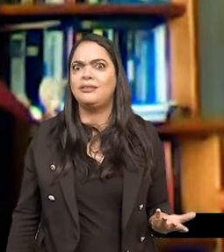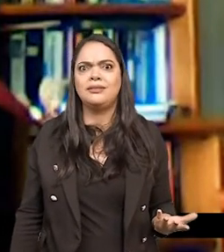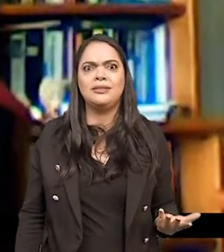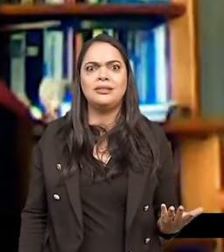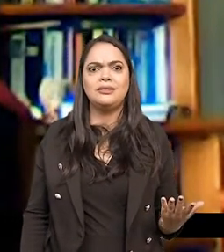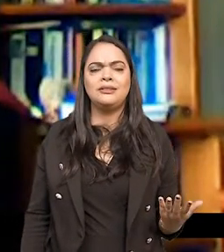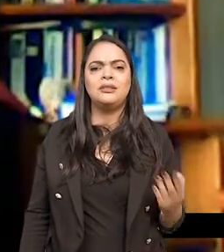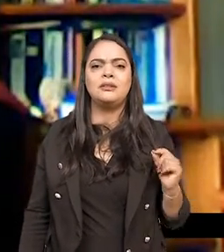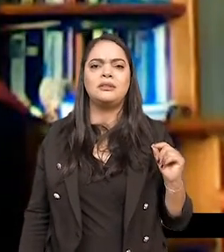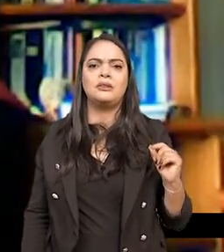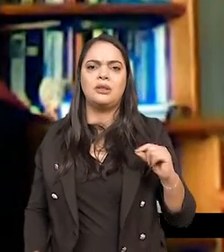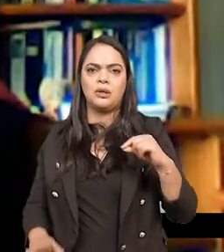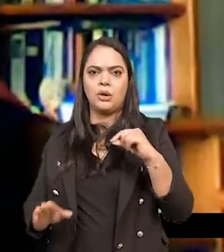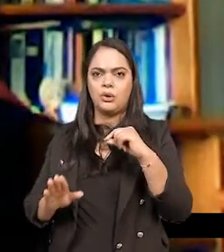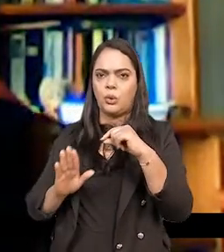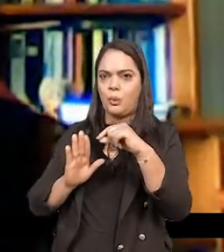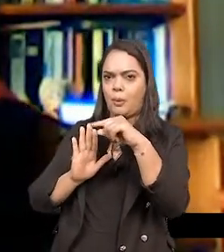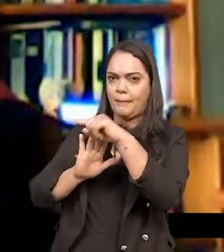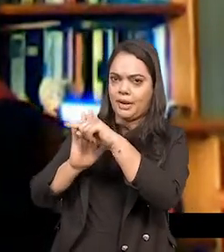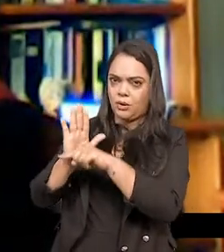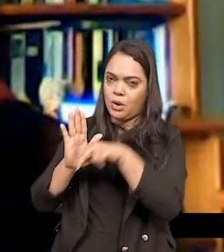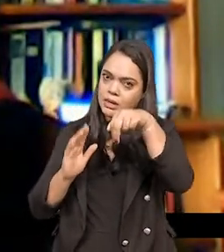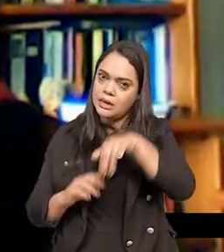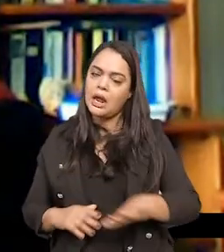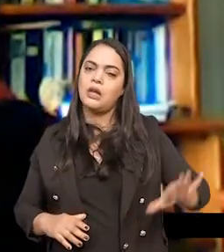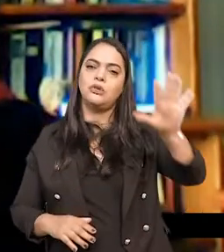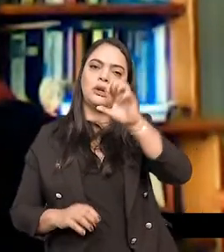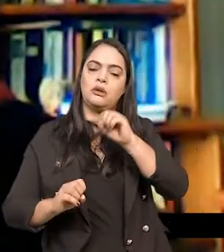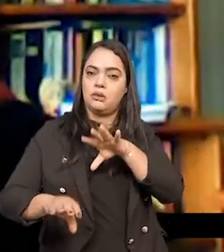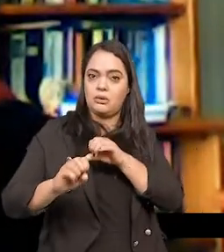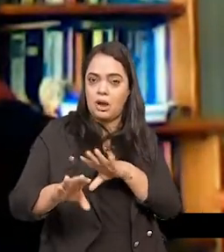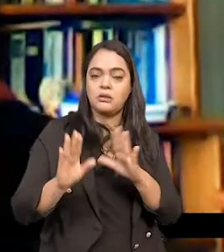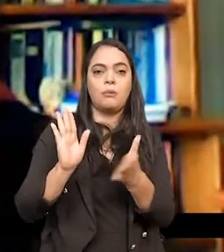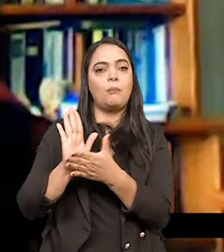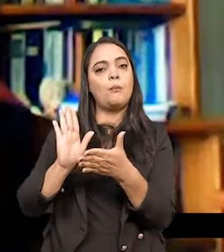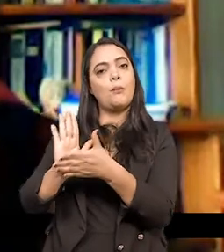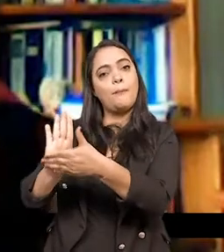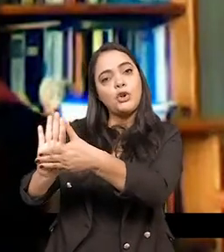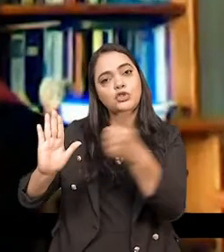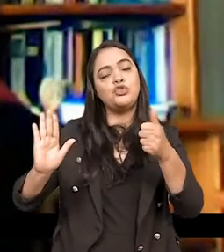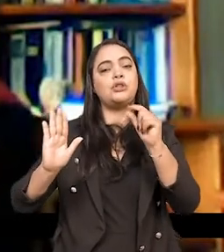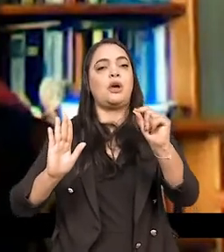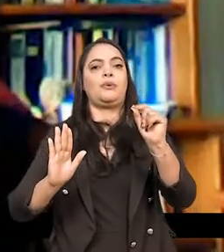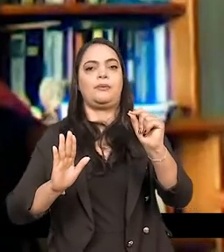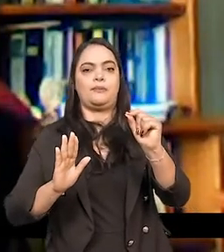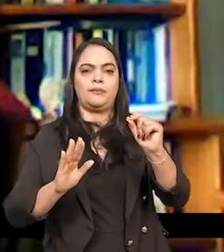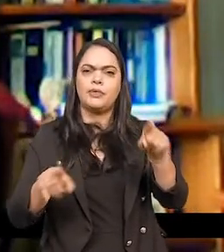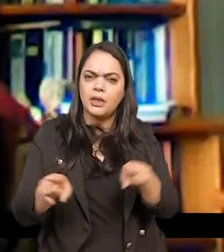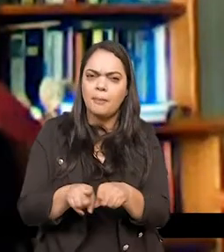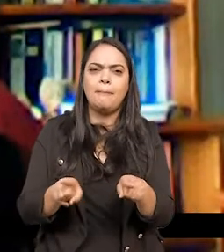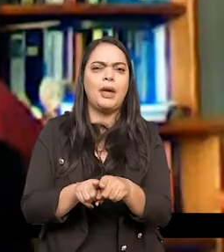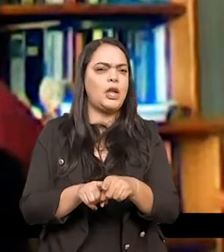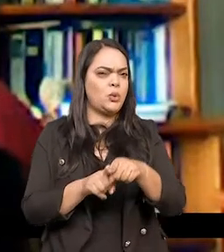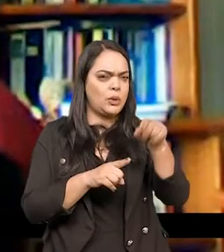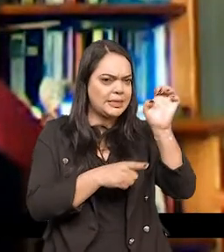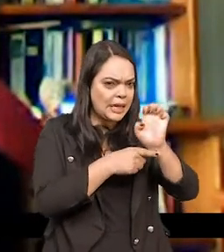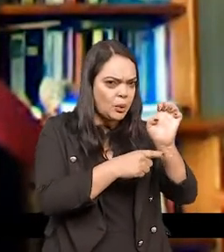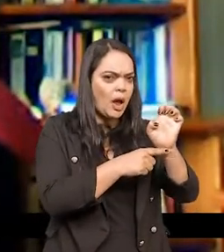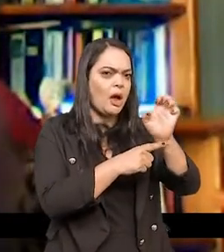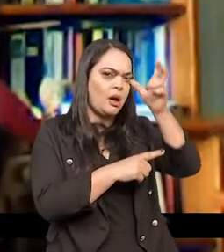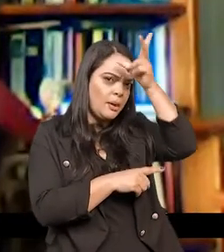quando foi retirado o Plano Nacional de Educação e a proposta foi retirada dos planos nacional, estaduais